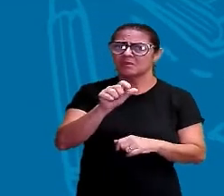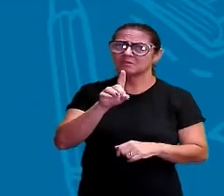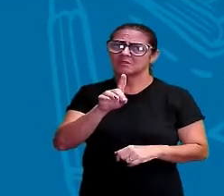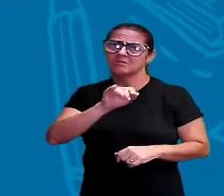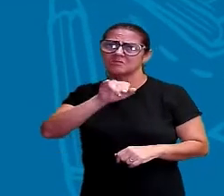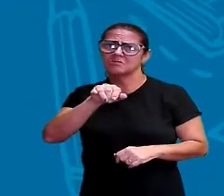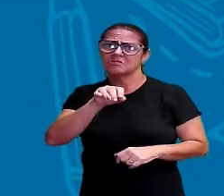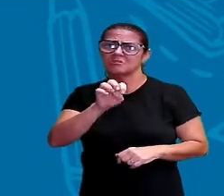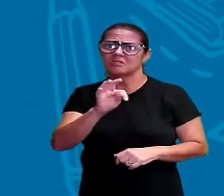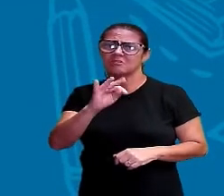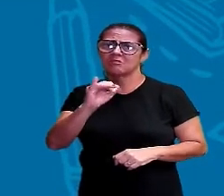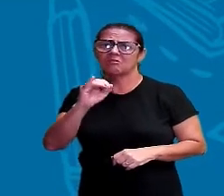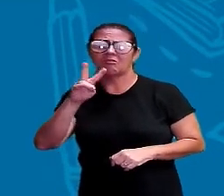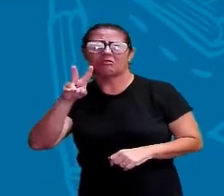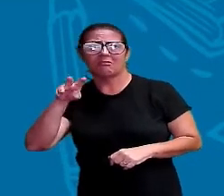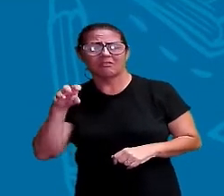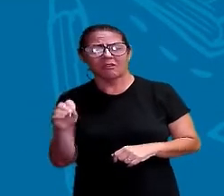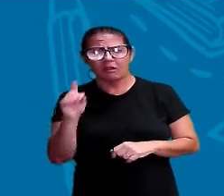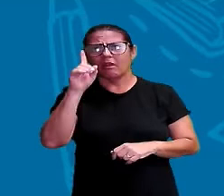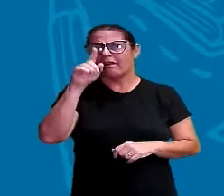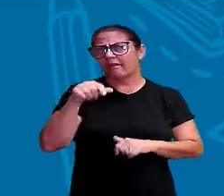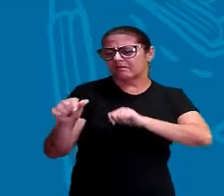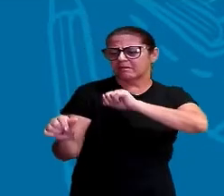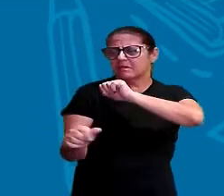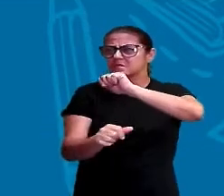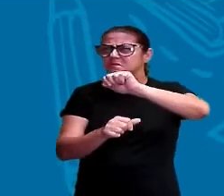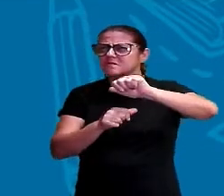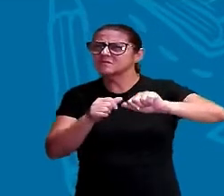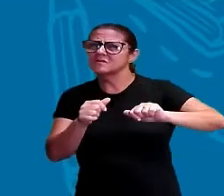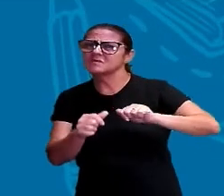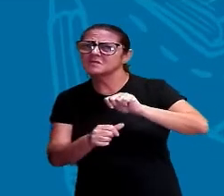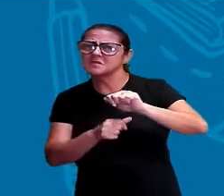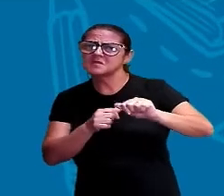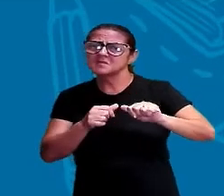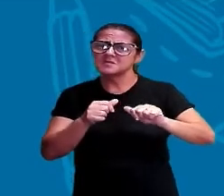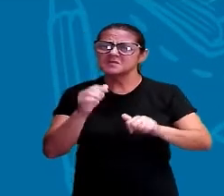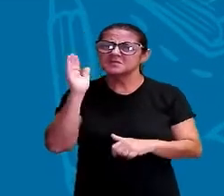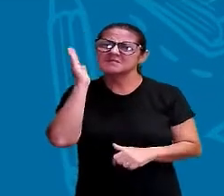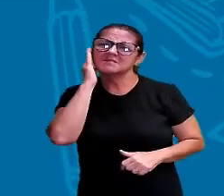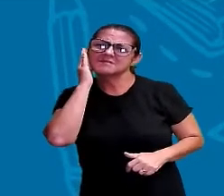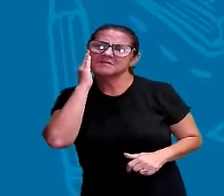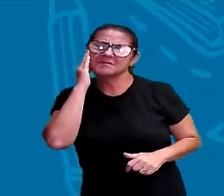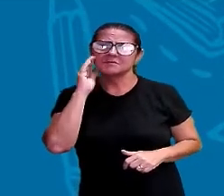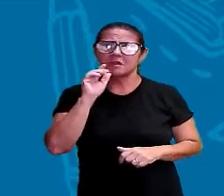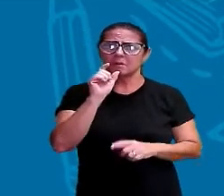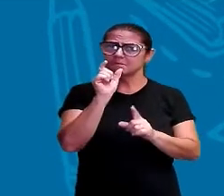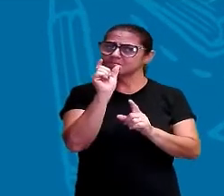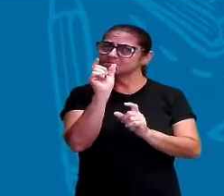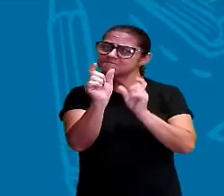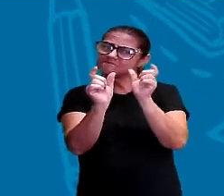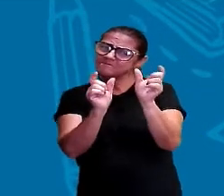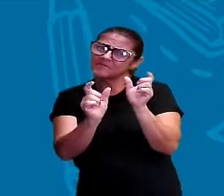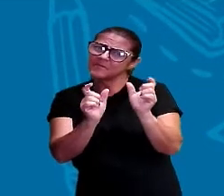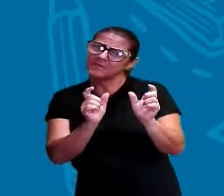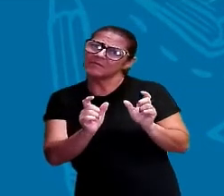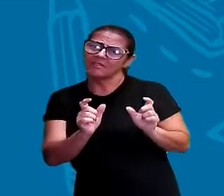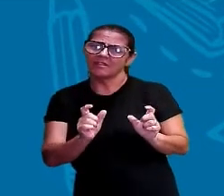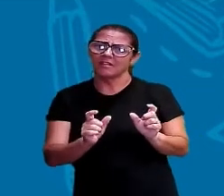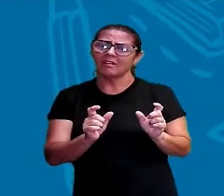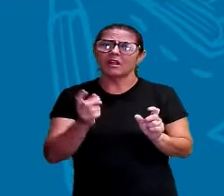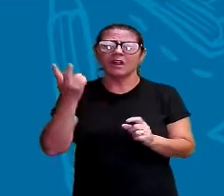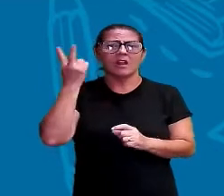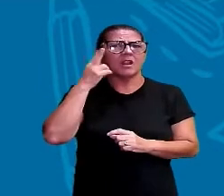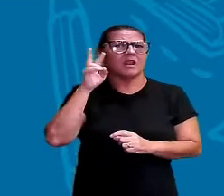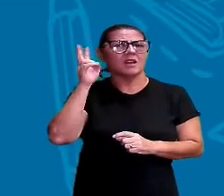são essas transformações. E para a gente entender um pouquinho dessas transformações das palavras, é bom você aí já ir